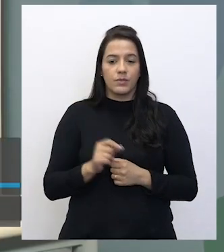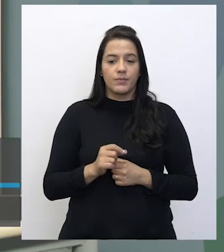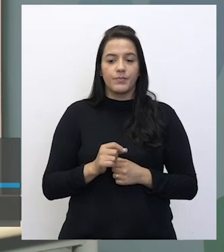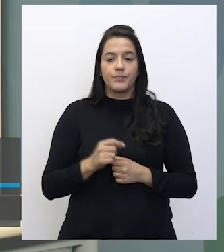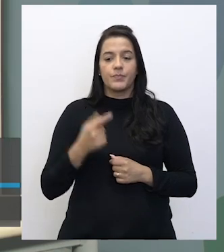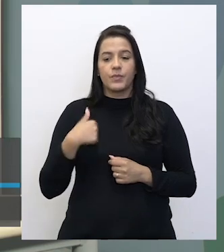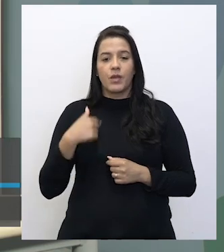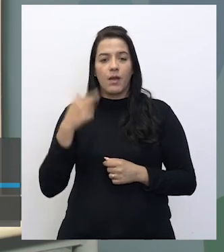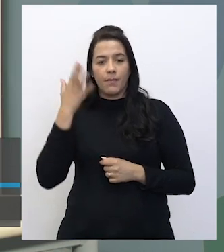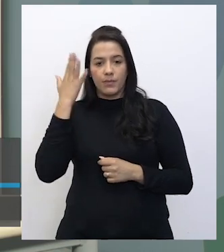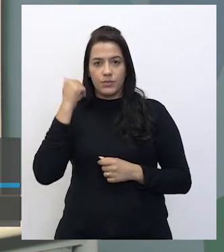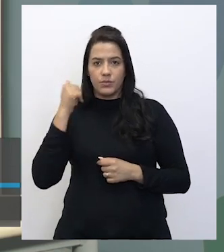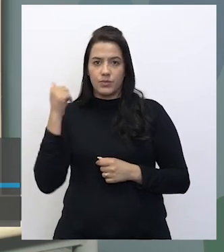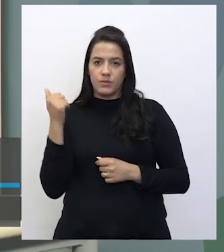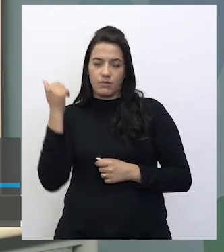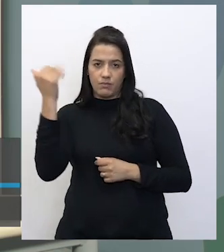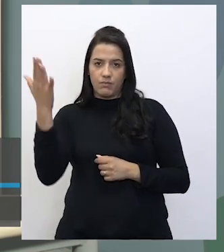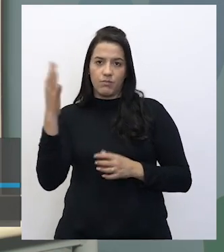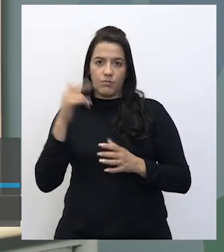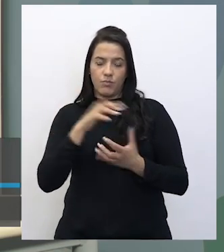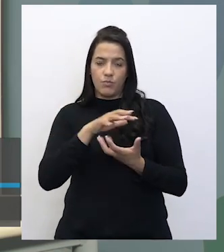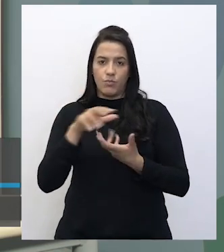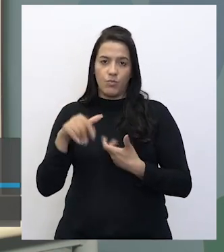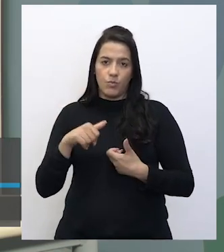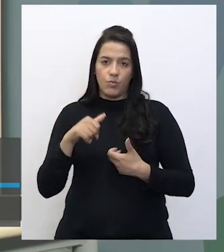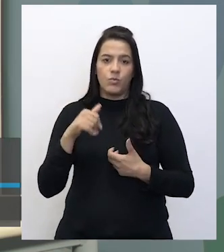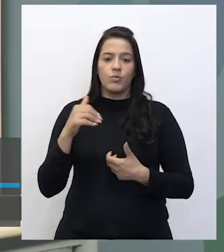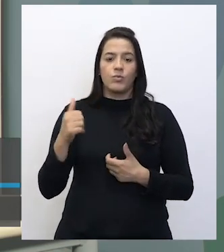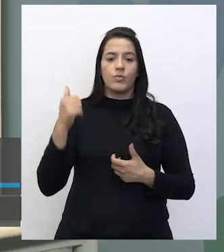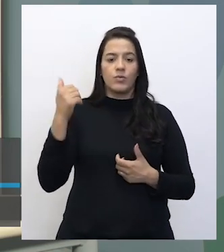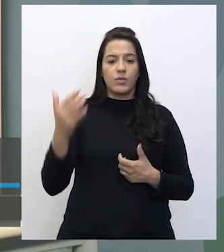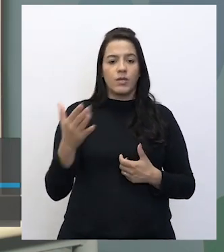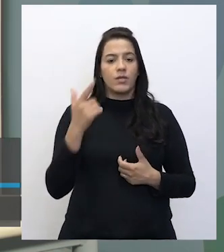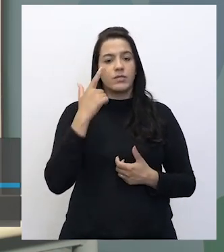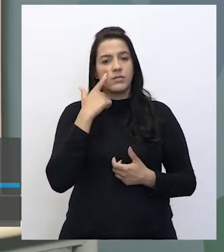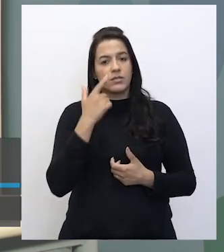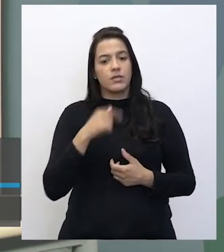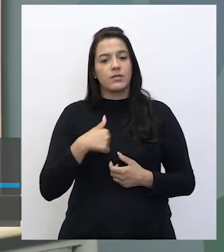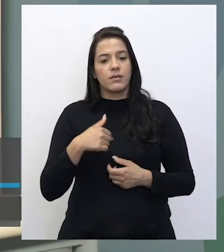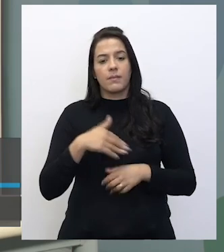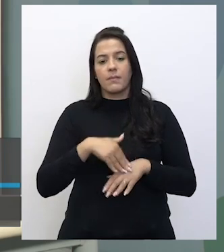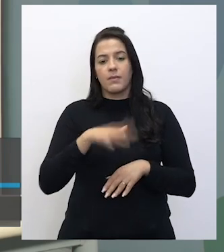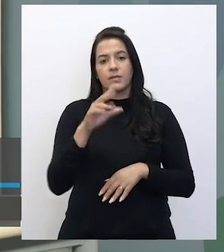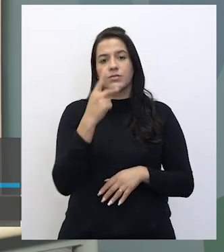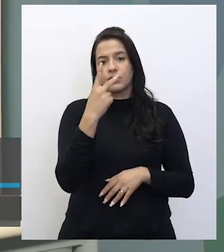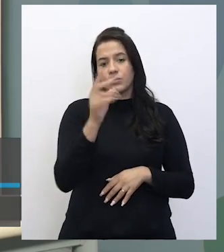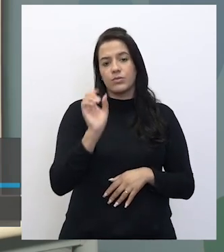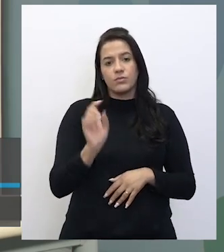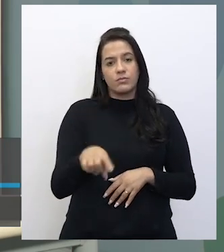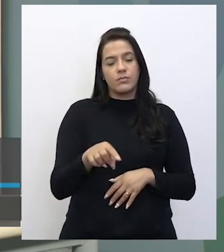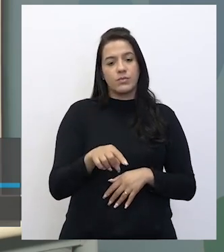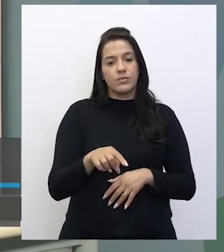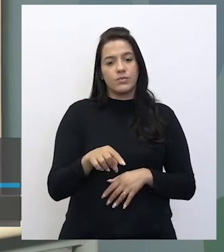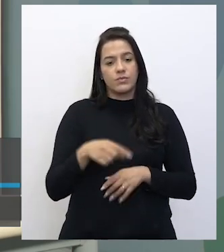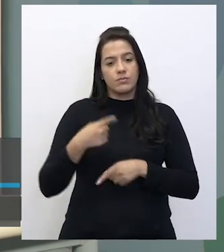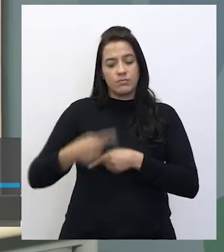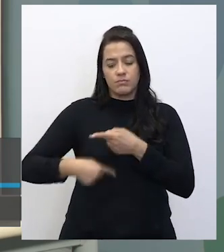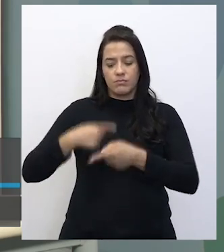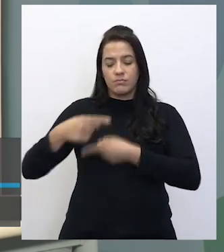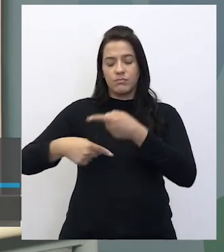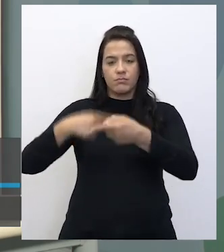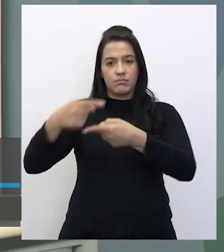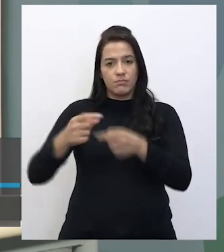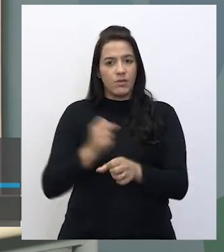vista ocidental, a gente põe aí mais de 2000 anos de tradição, né?